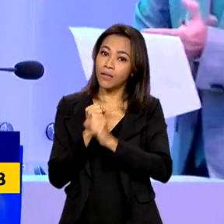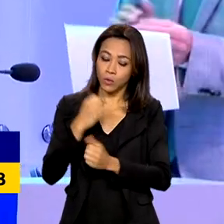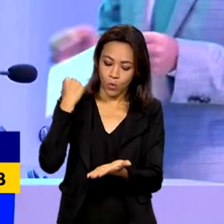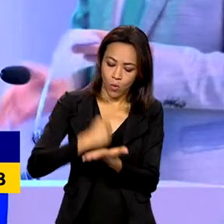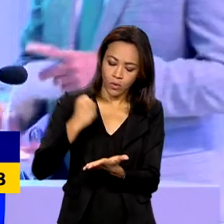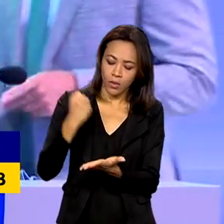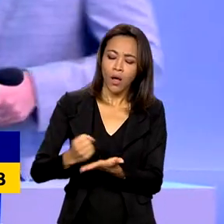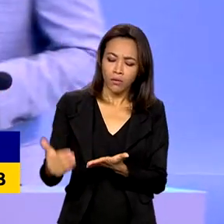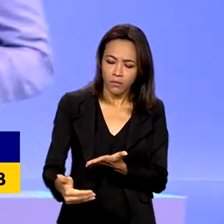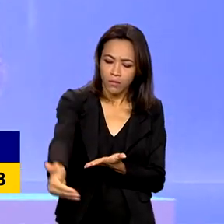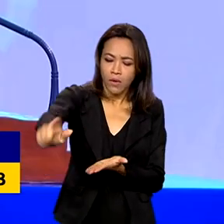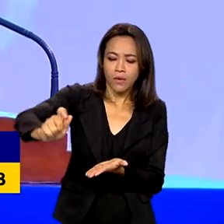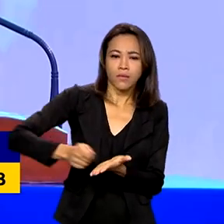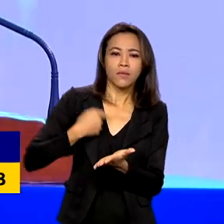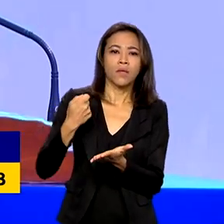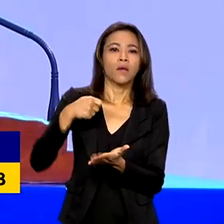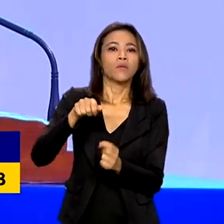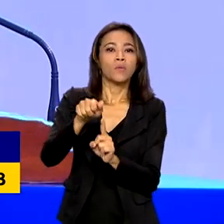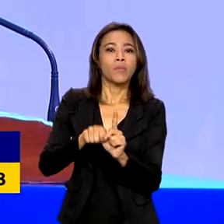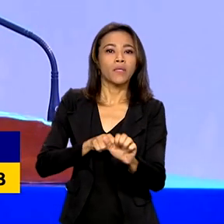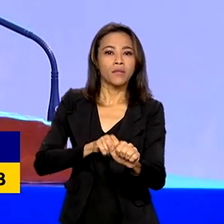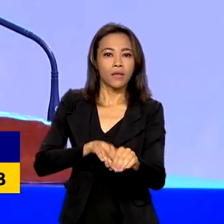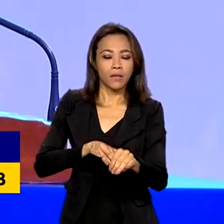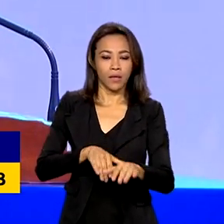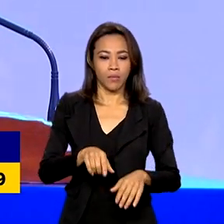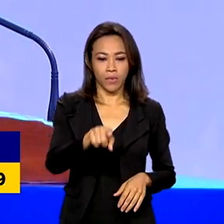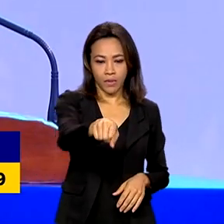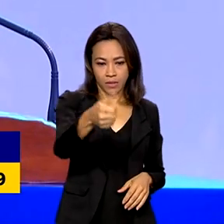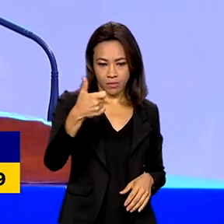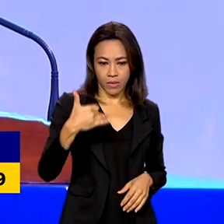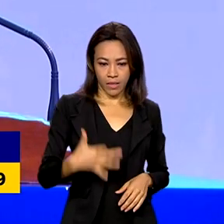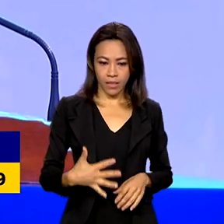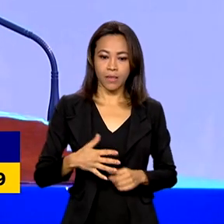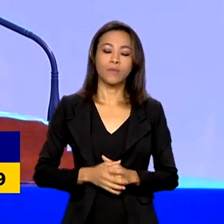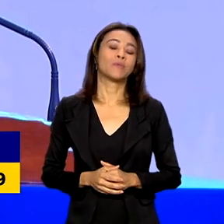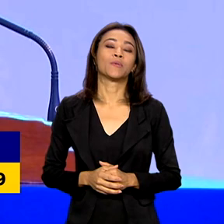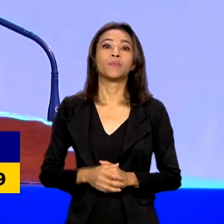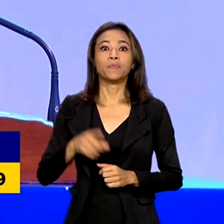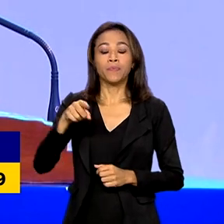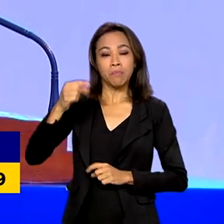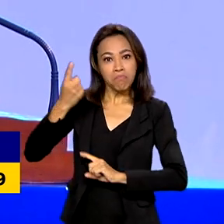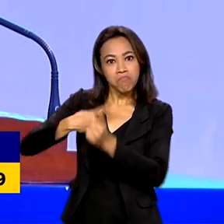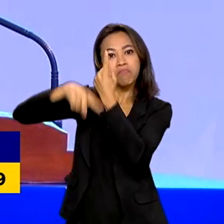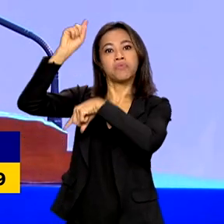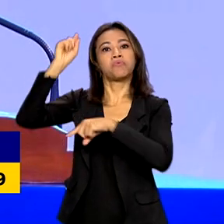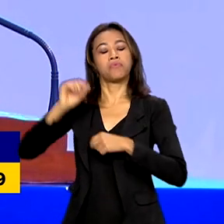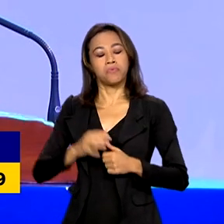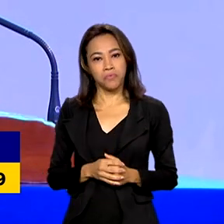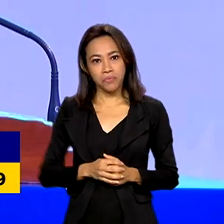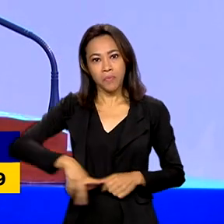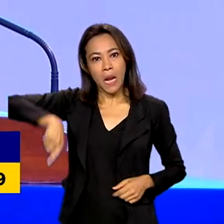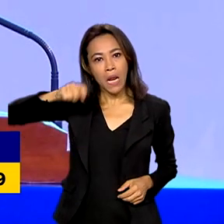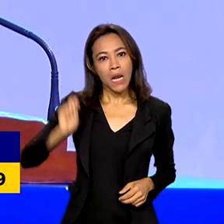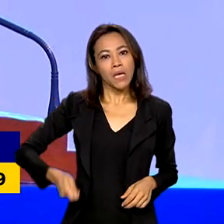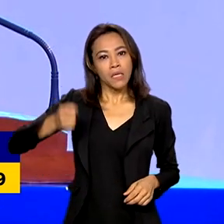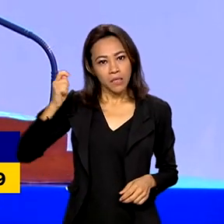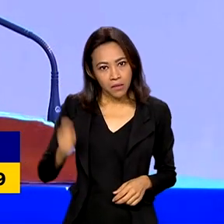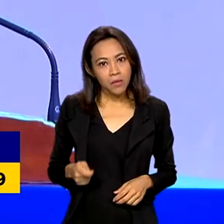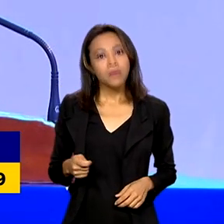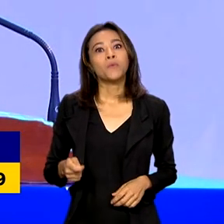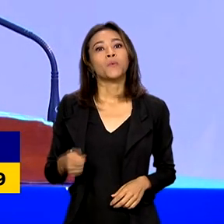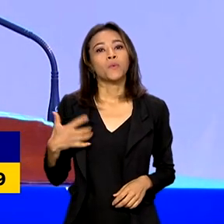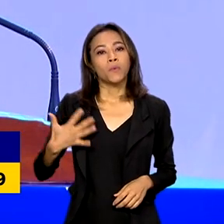ser assinado em setembro. A realização do leilão exitoso, que aponta um